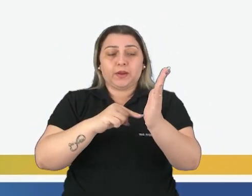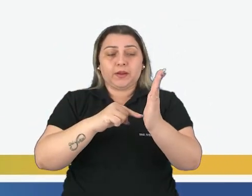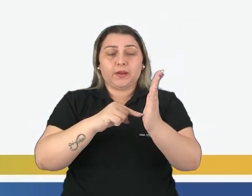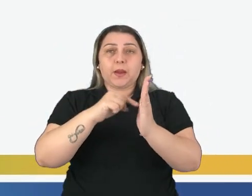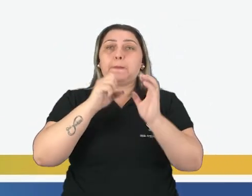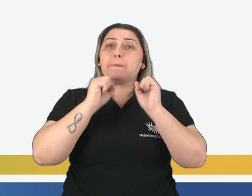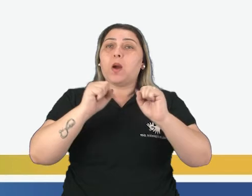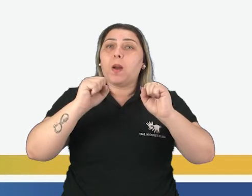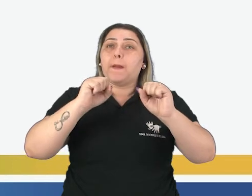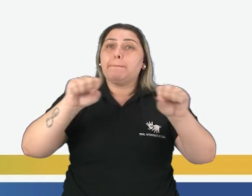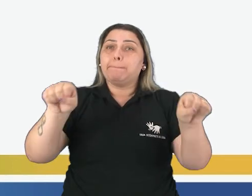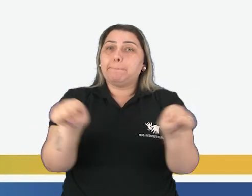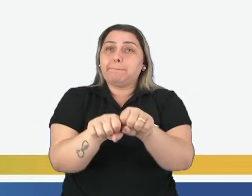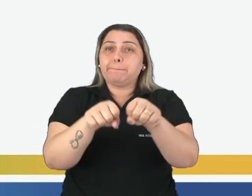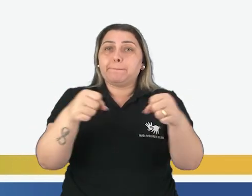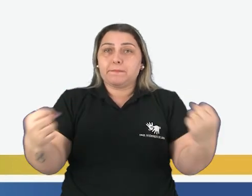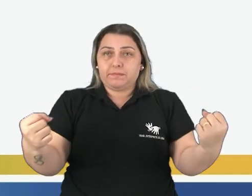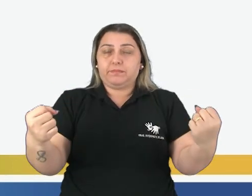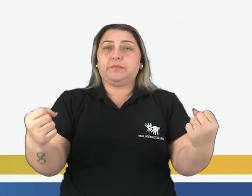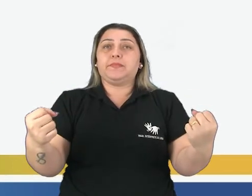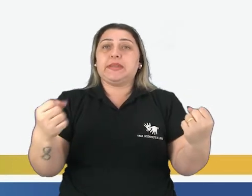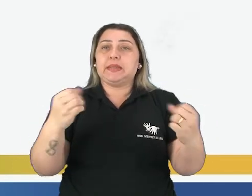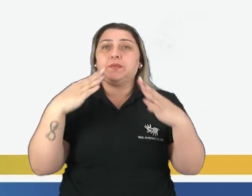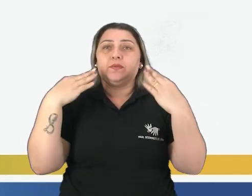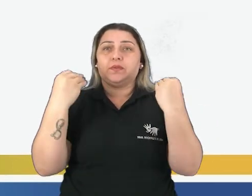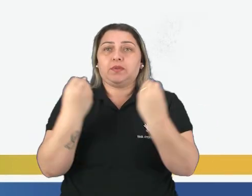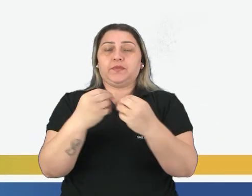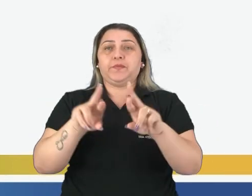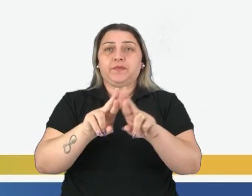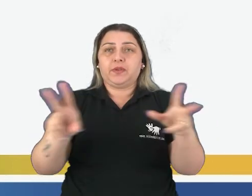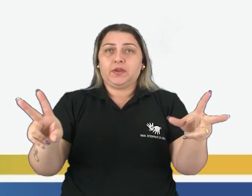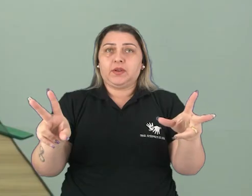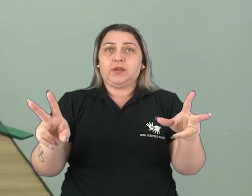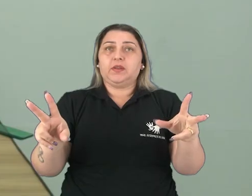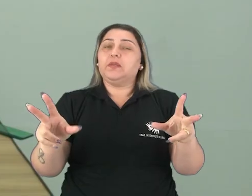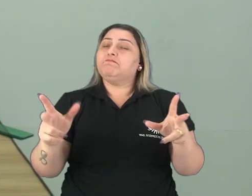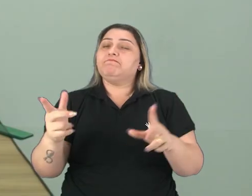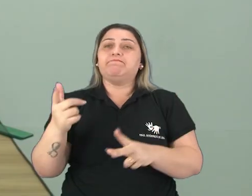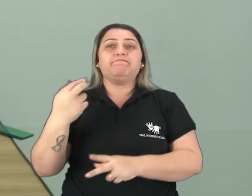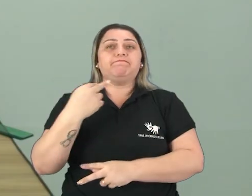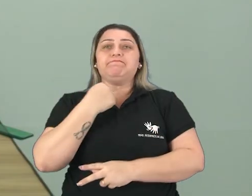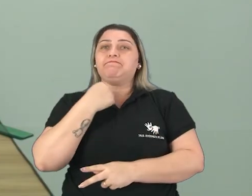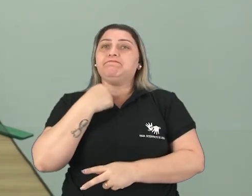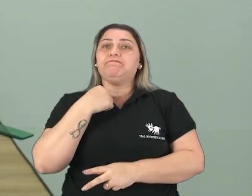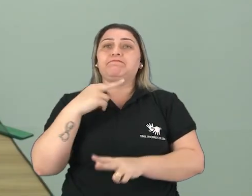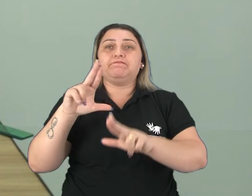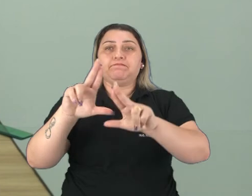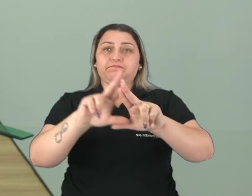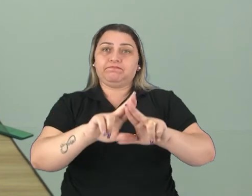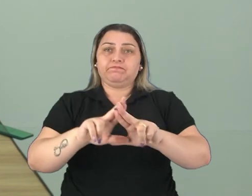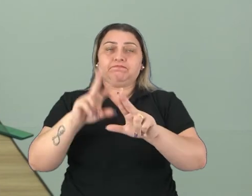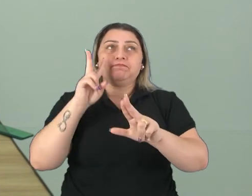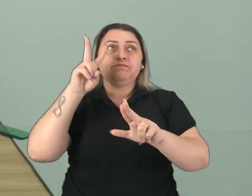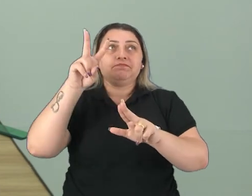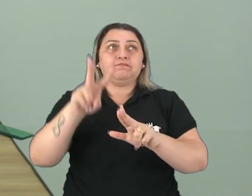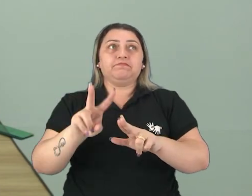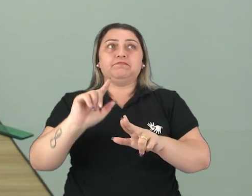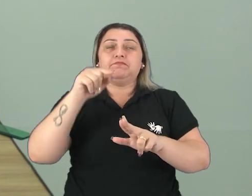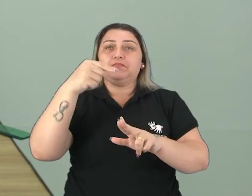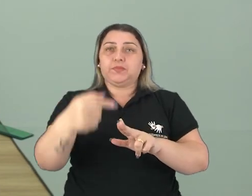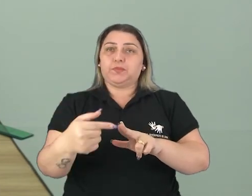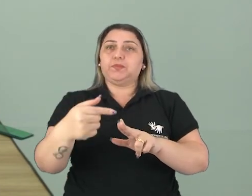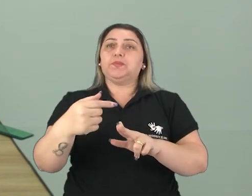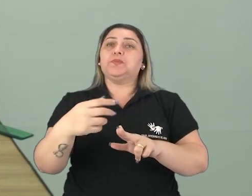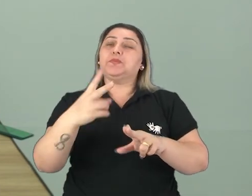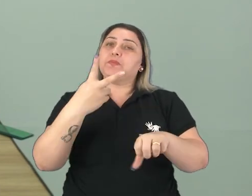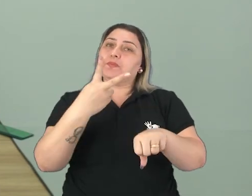temperatura, se o vidro tiver muitas substâncias diferentes, ele não vai poder ser reciclado. Mas nós vamos ver mais na frente aí os